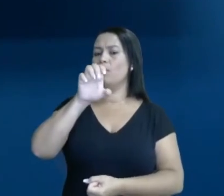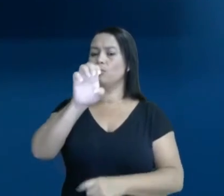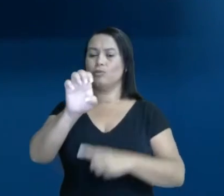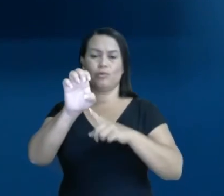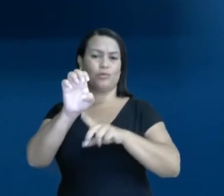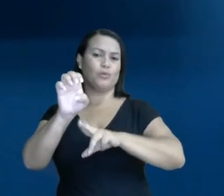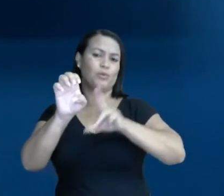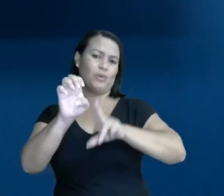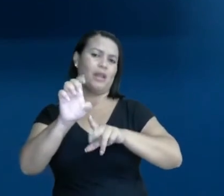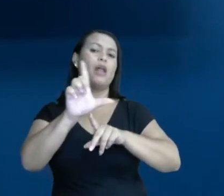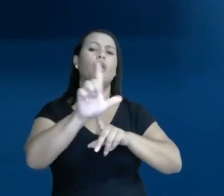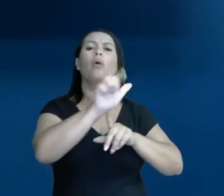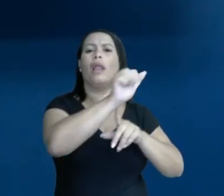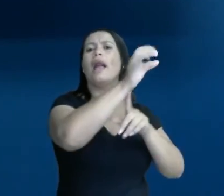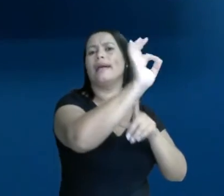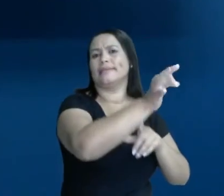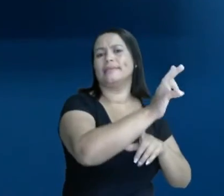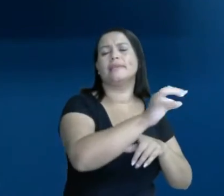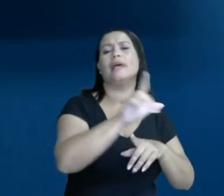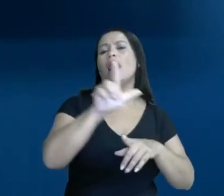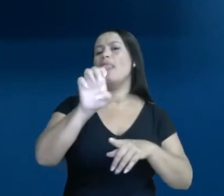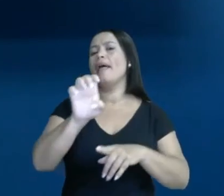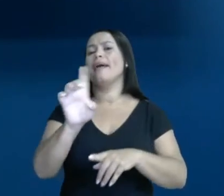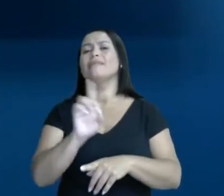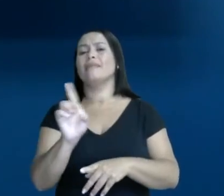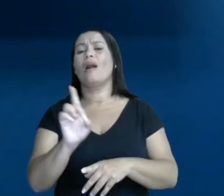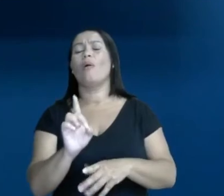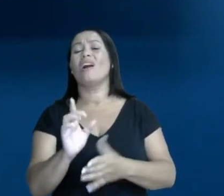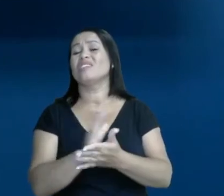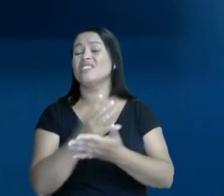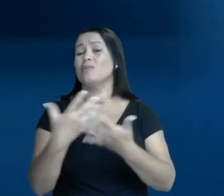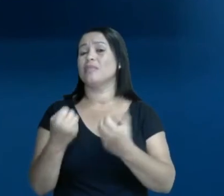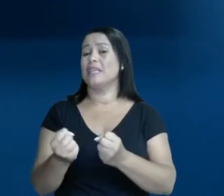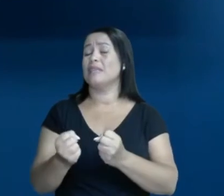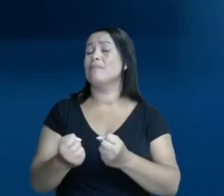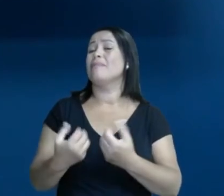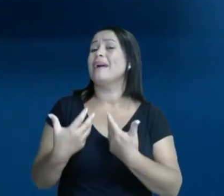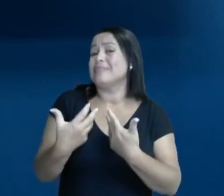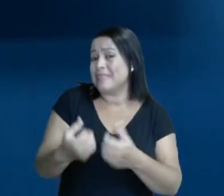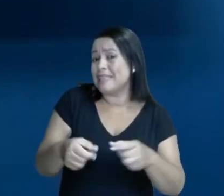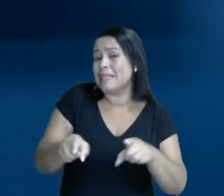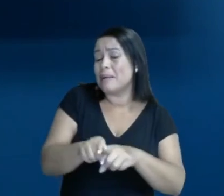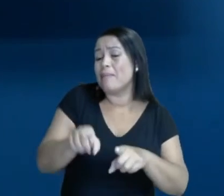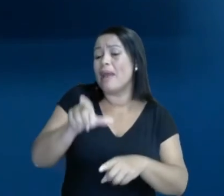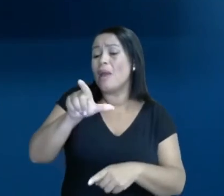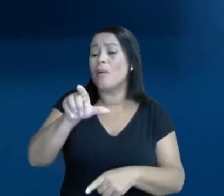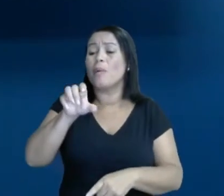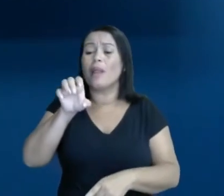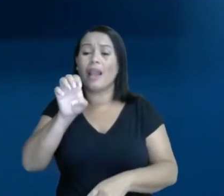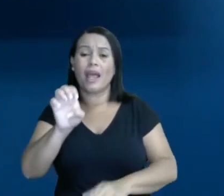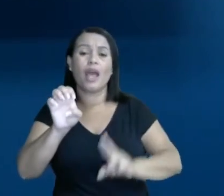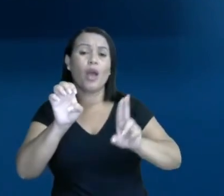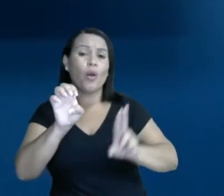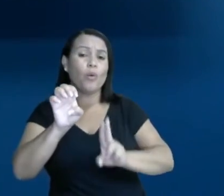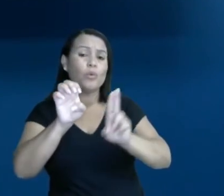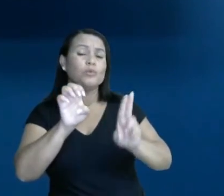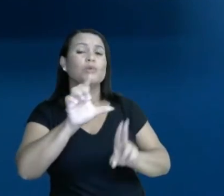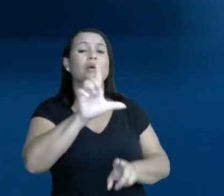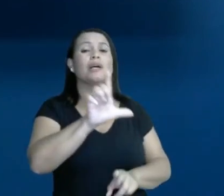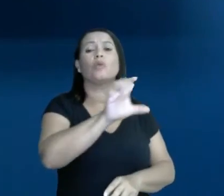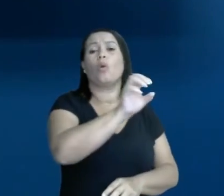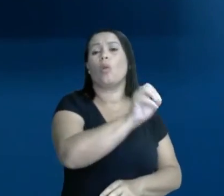lá e admite, em alguns casos, o uso do le no lugar do